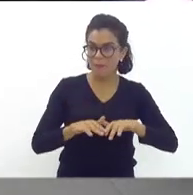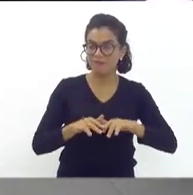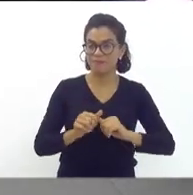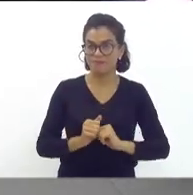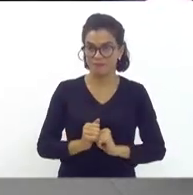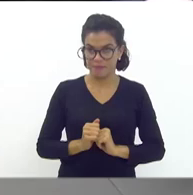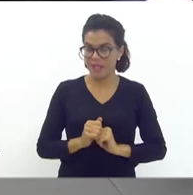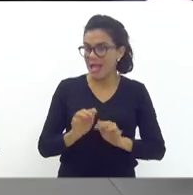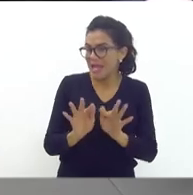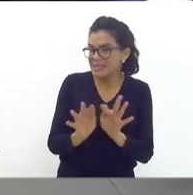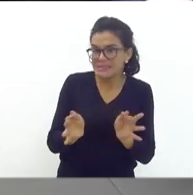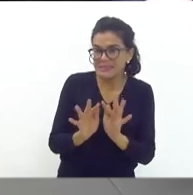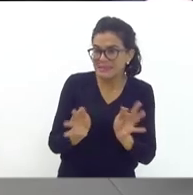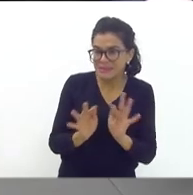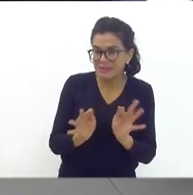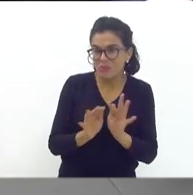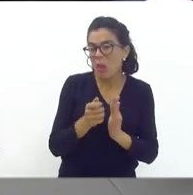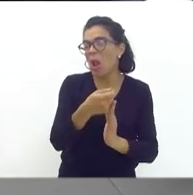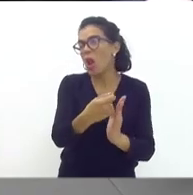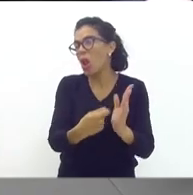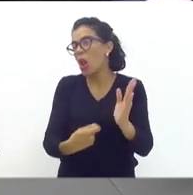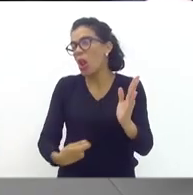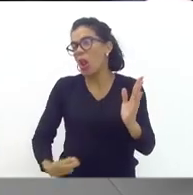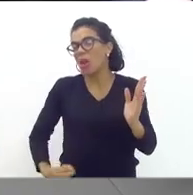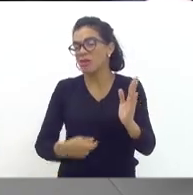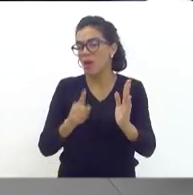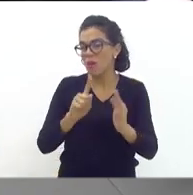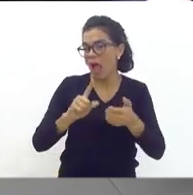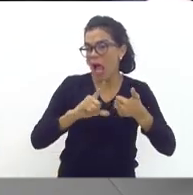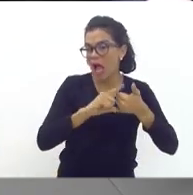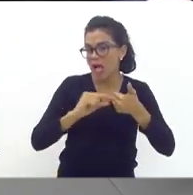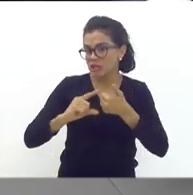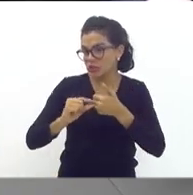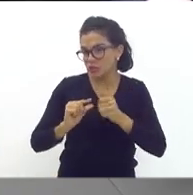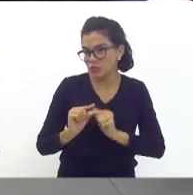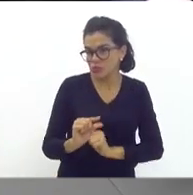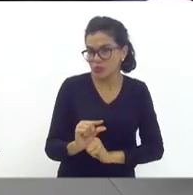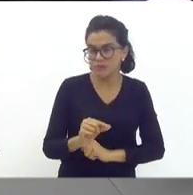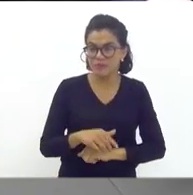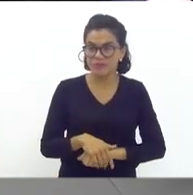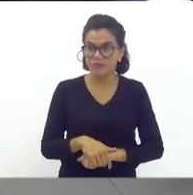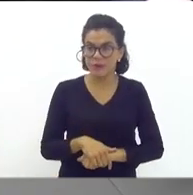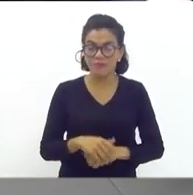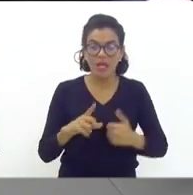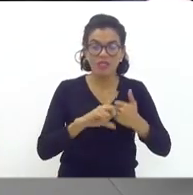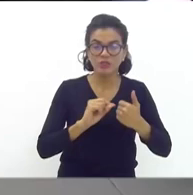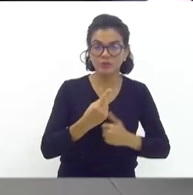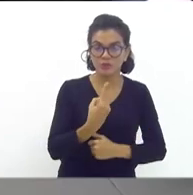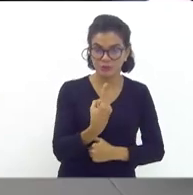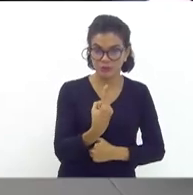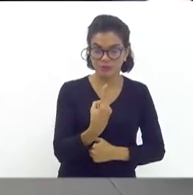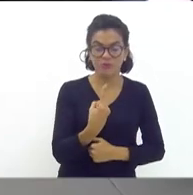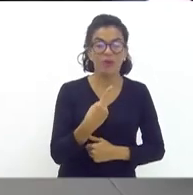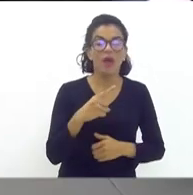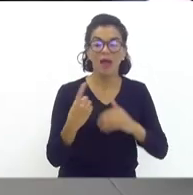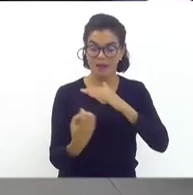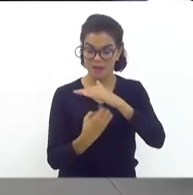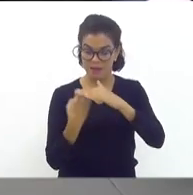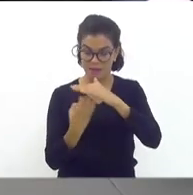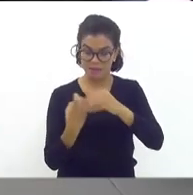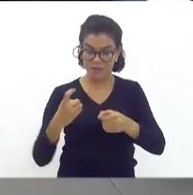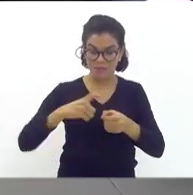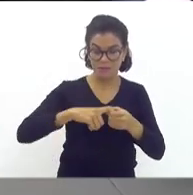segmento É sim são poucos artigos e parágrafos artigo primeiro a concessionária